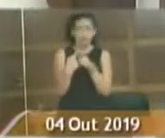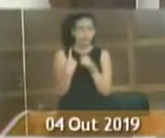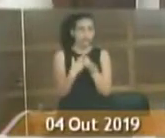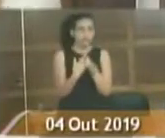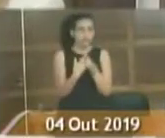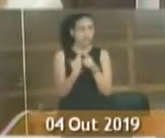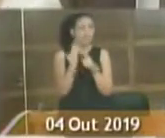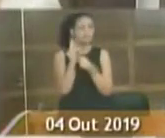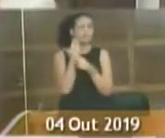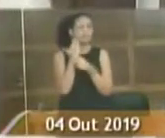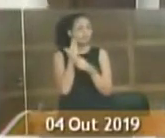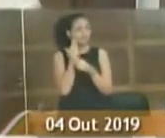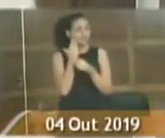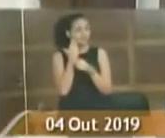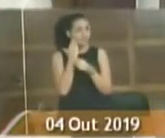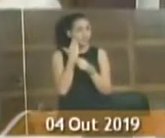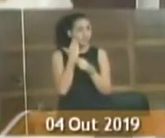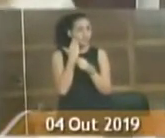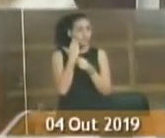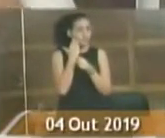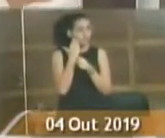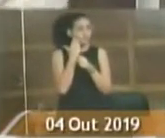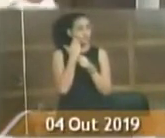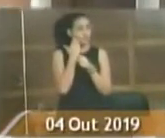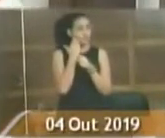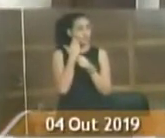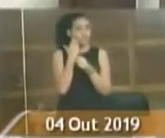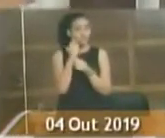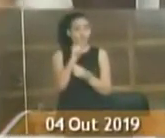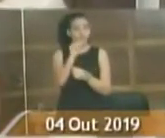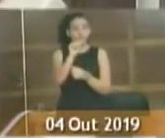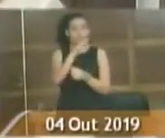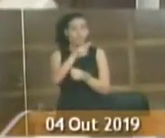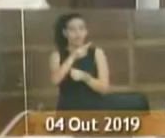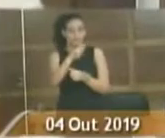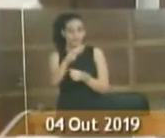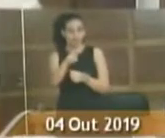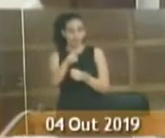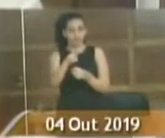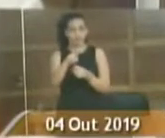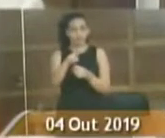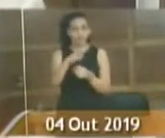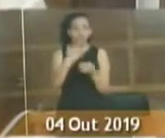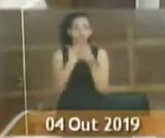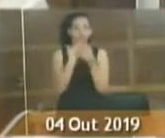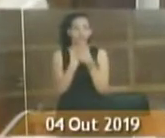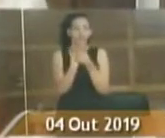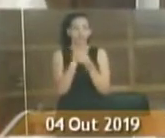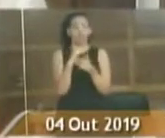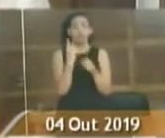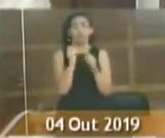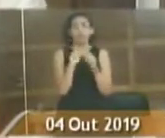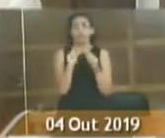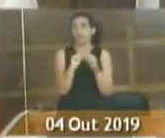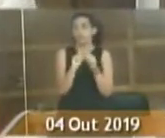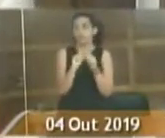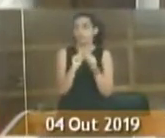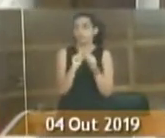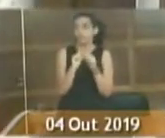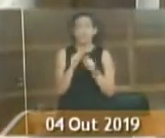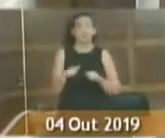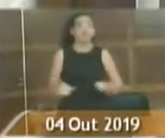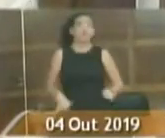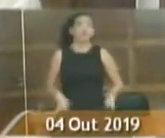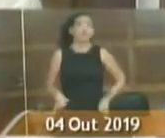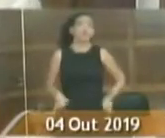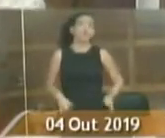gente entendeu que o tratamento com o aparelhozinho, entendeu, que é o estudo que a gente está fazendo, ele sofre